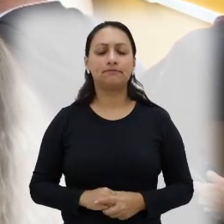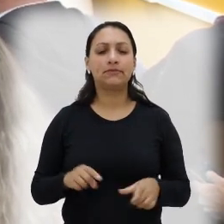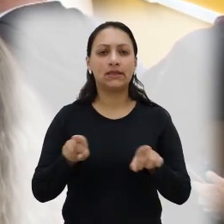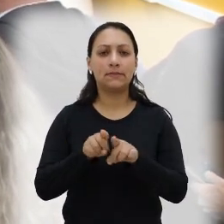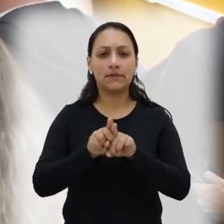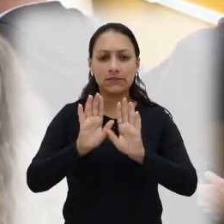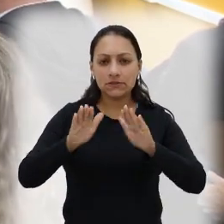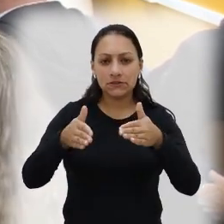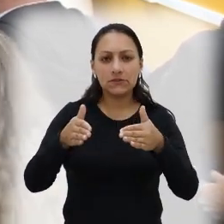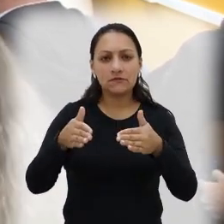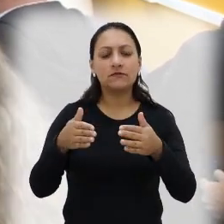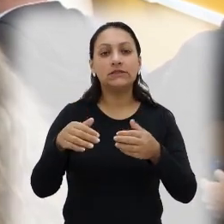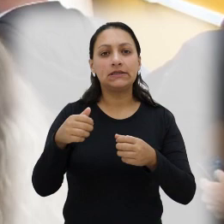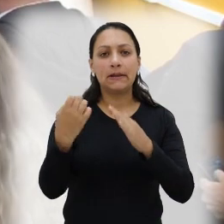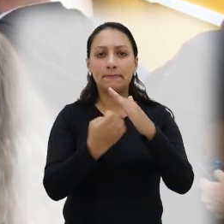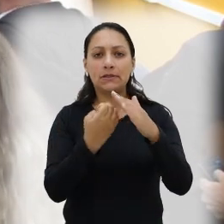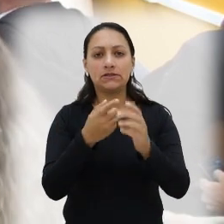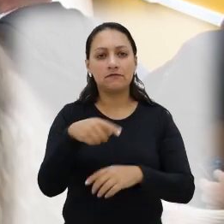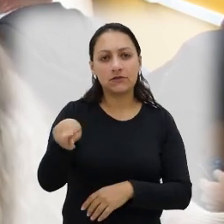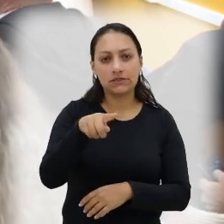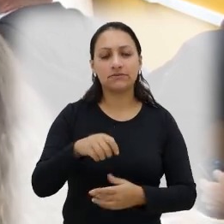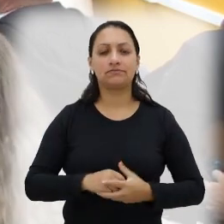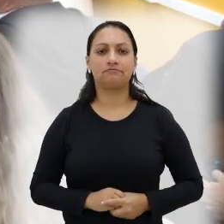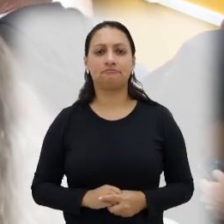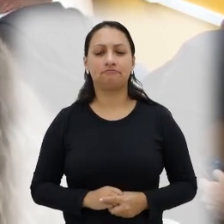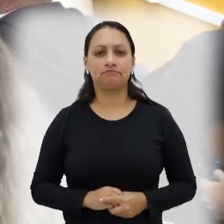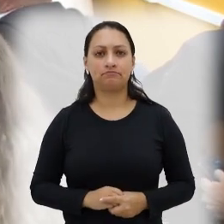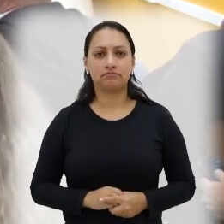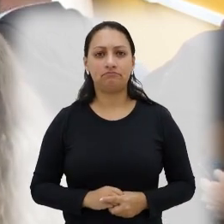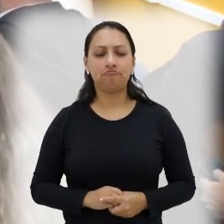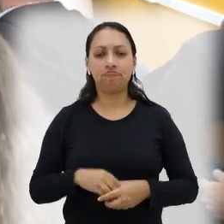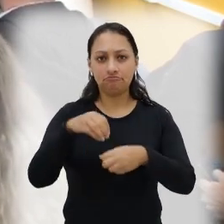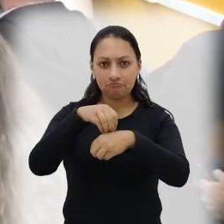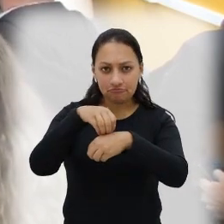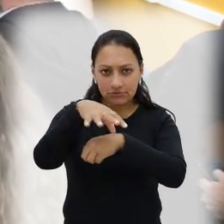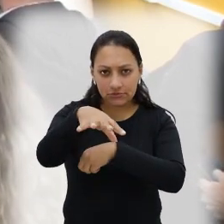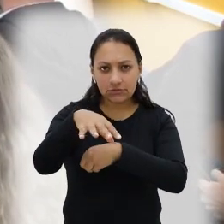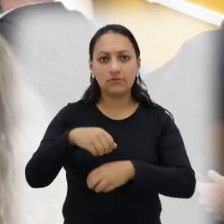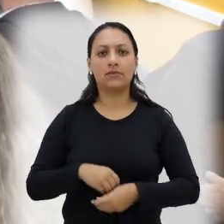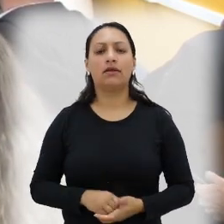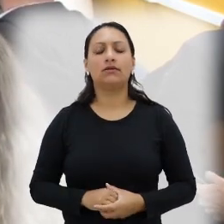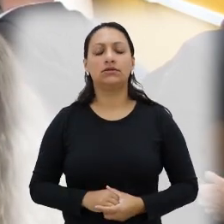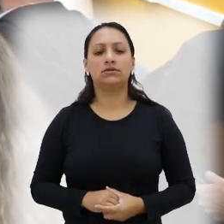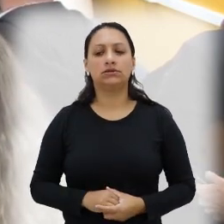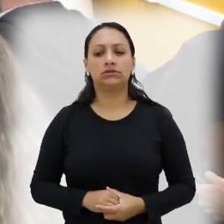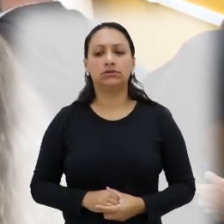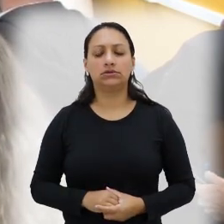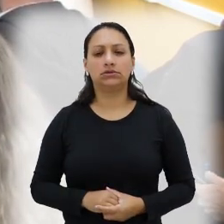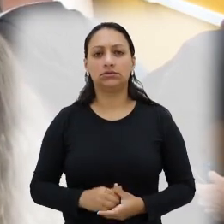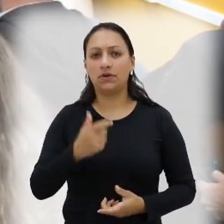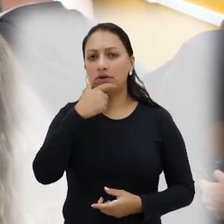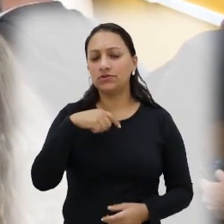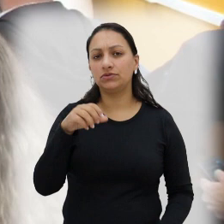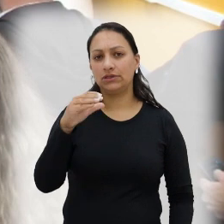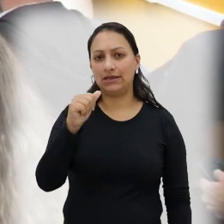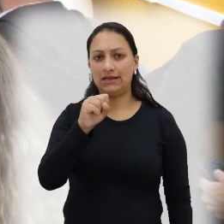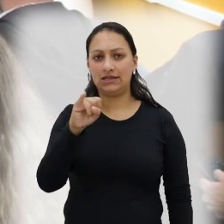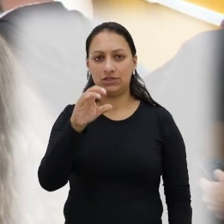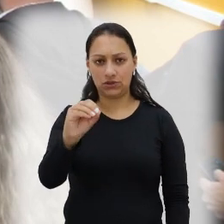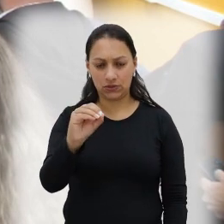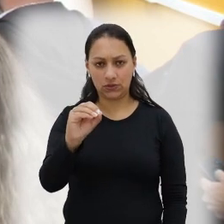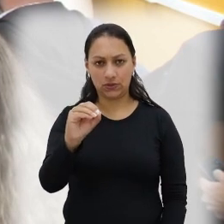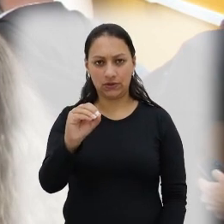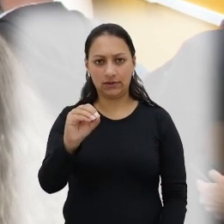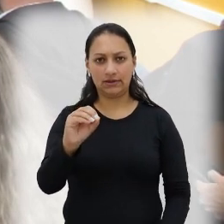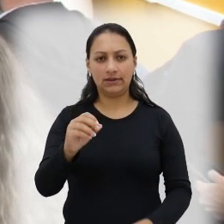especificadamente da empresa de vocês. Eu vou fazer uma sugestão, né? Porque assim, eu acho que o Cássio levantou a questão antes em relação